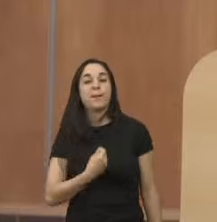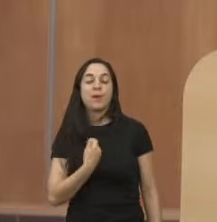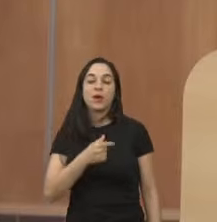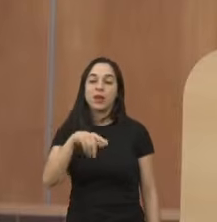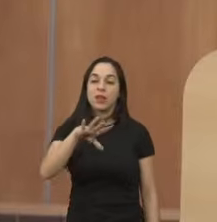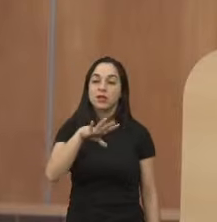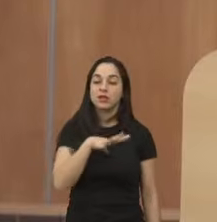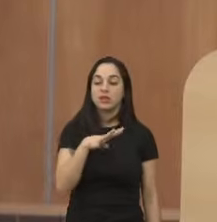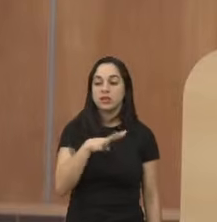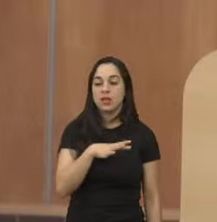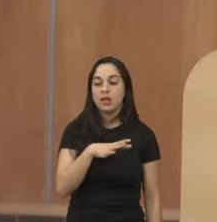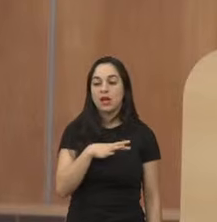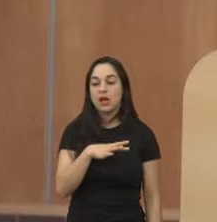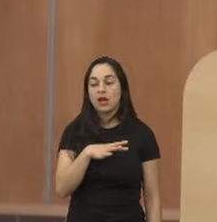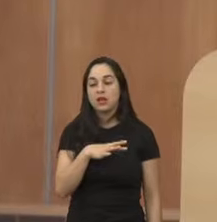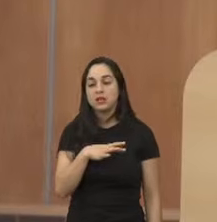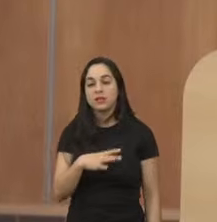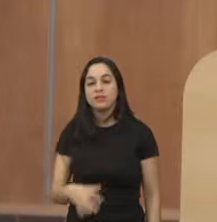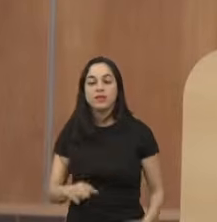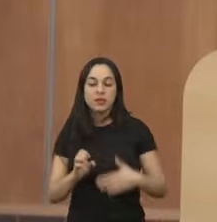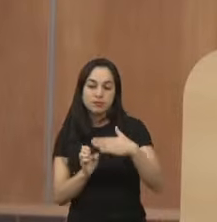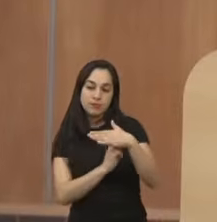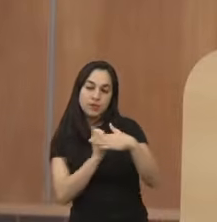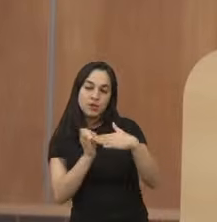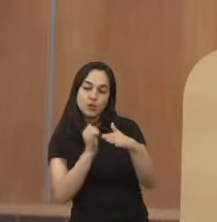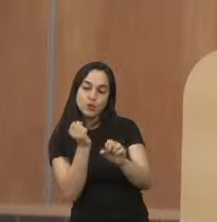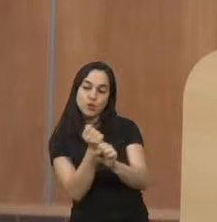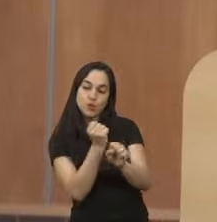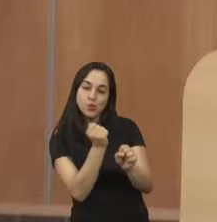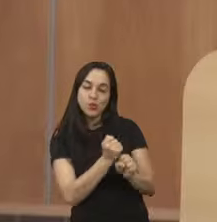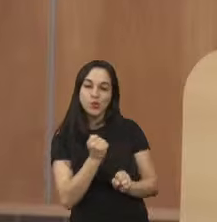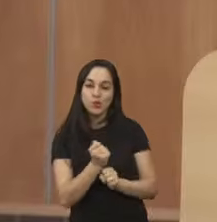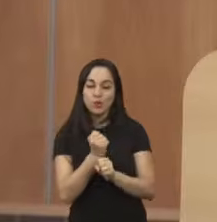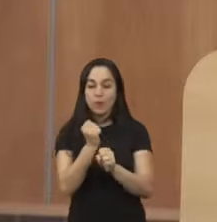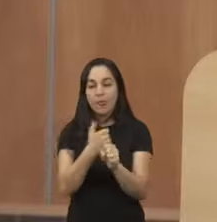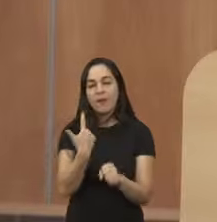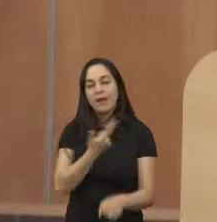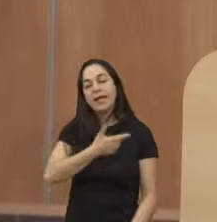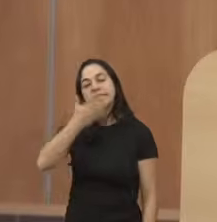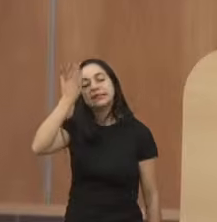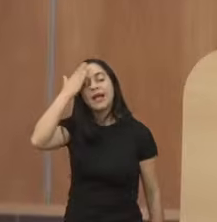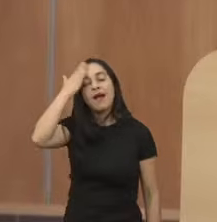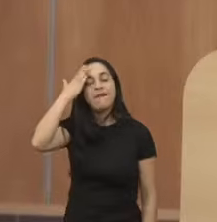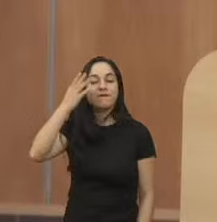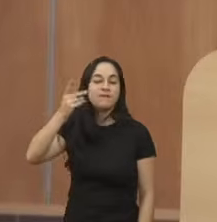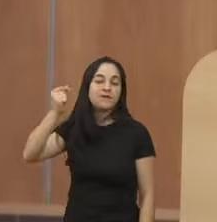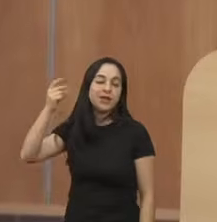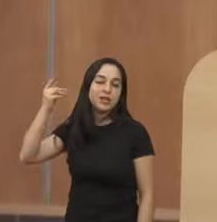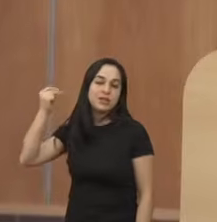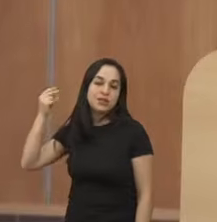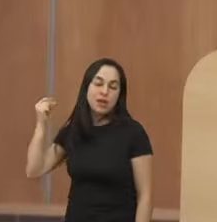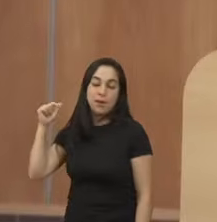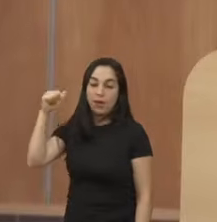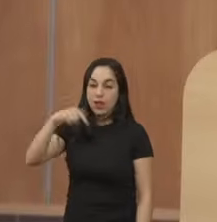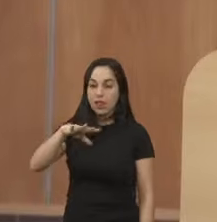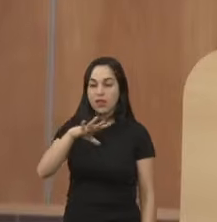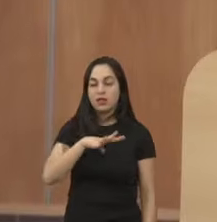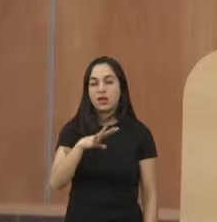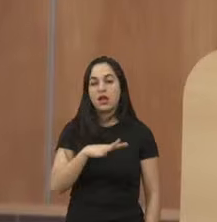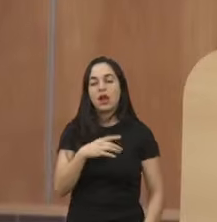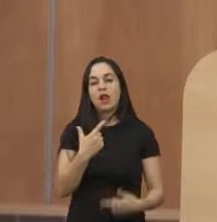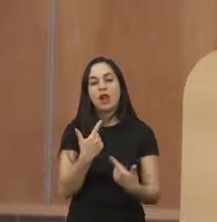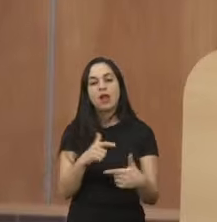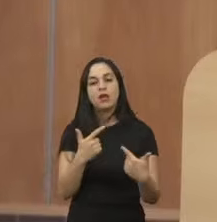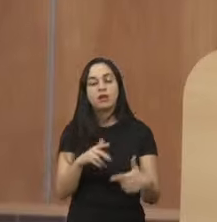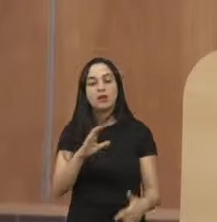que os empreendimentos possam ser construídos. A gente sabe que há bastante tempo na cidade nós não temos nenhum condomínio